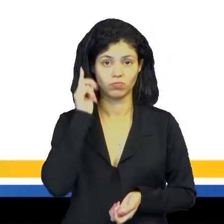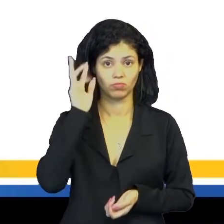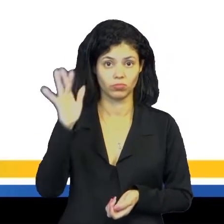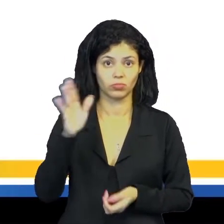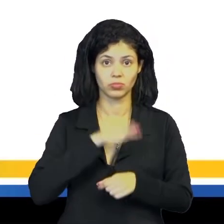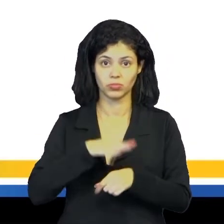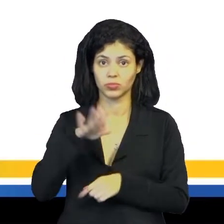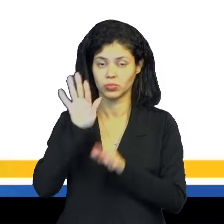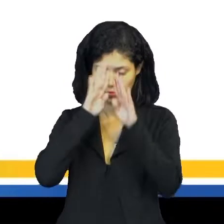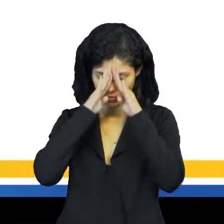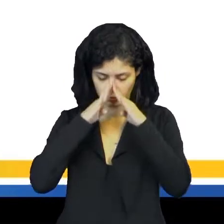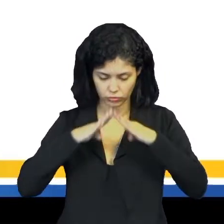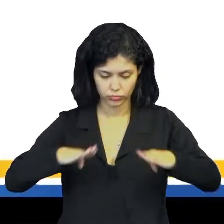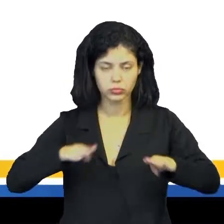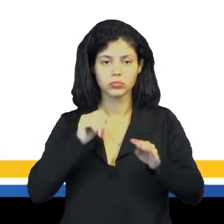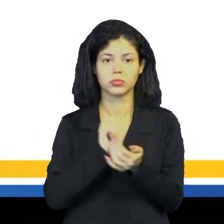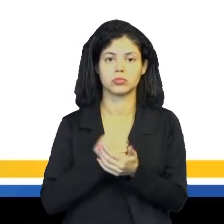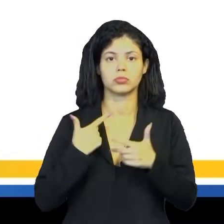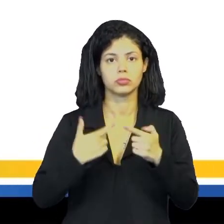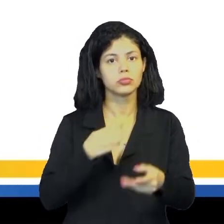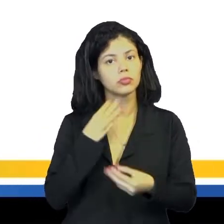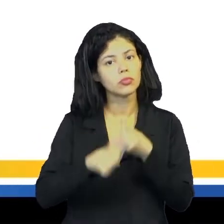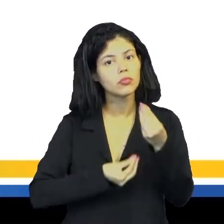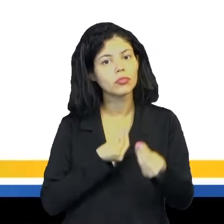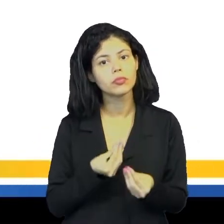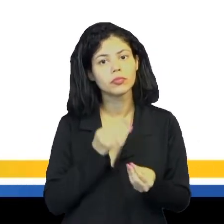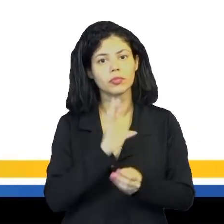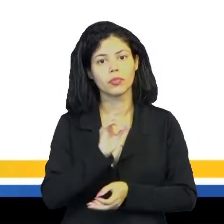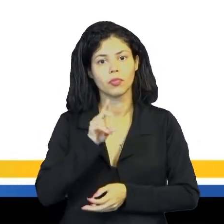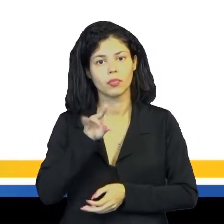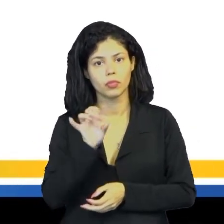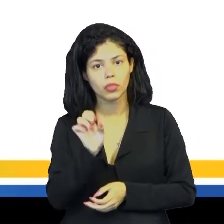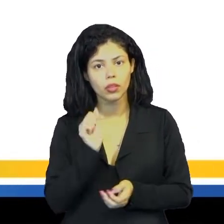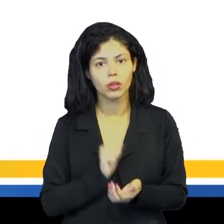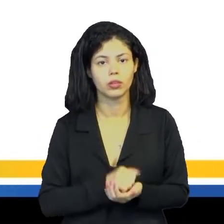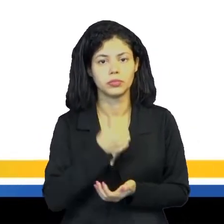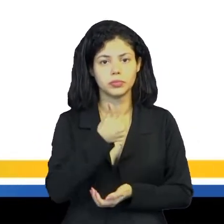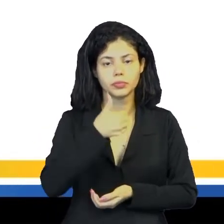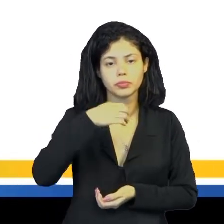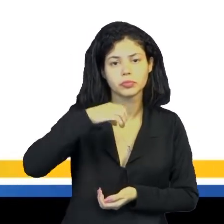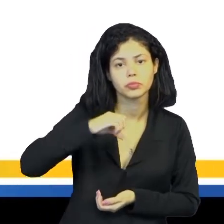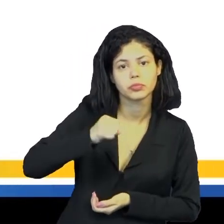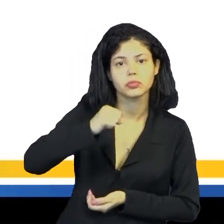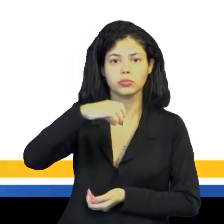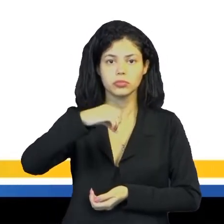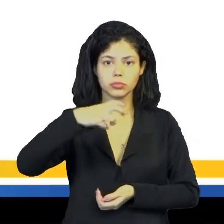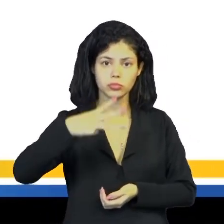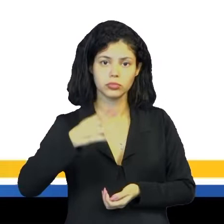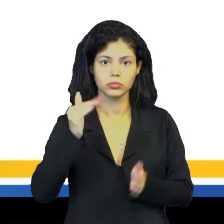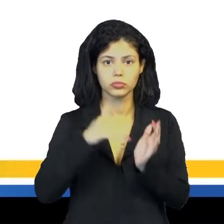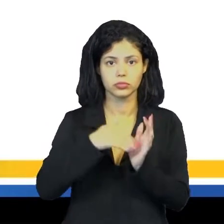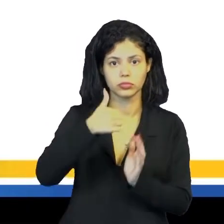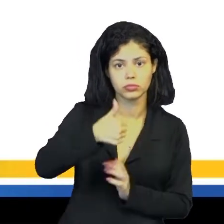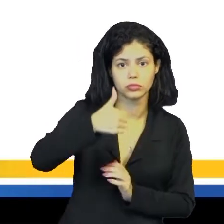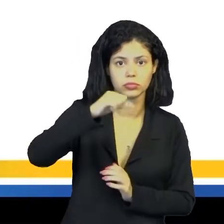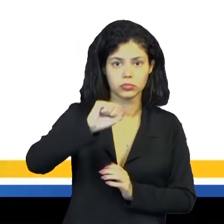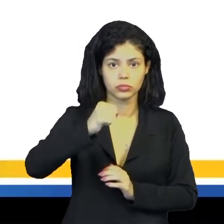dos mais humildes, e guerras como a Guerra dos Canudos, movimentos ali de